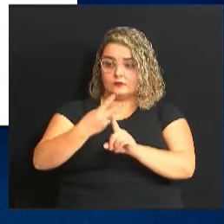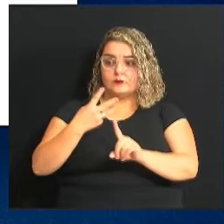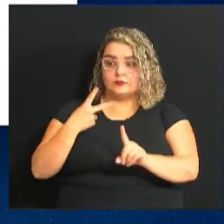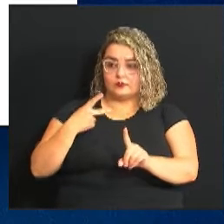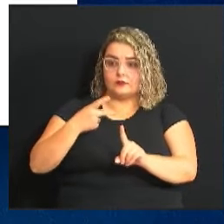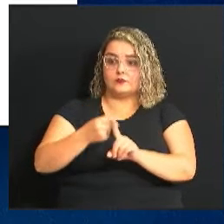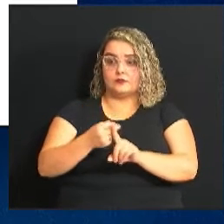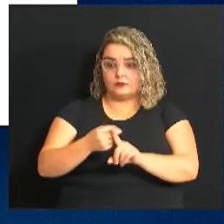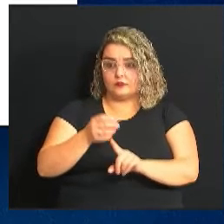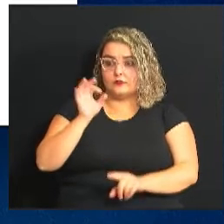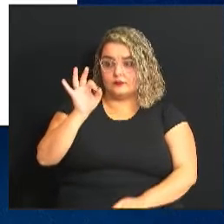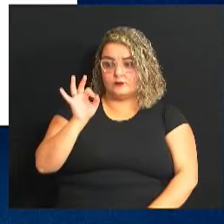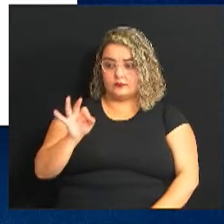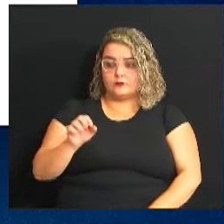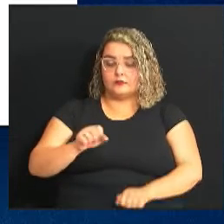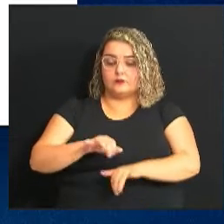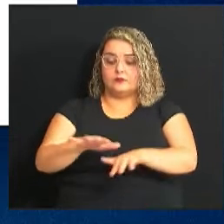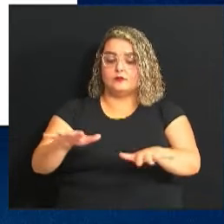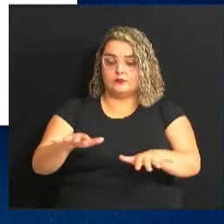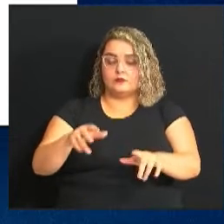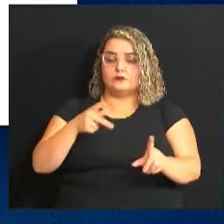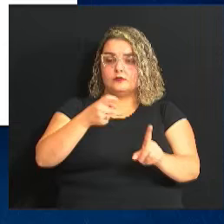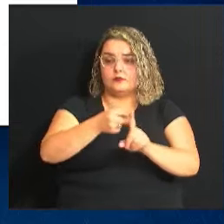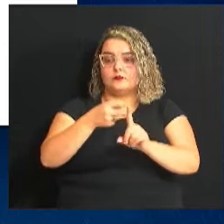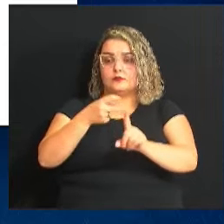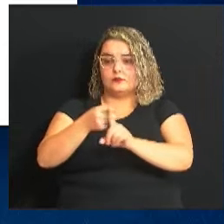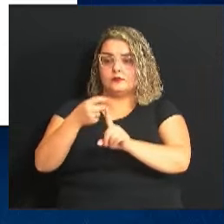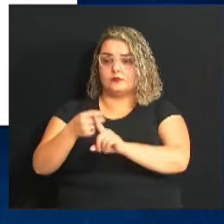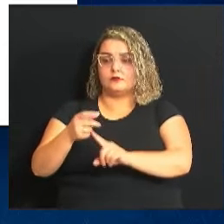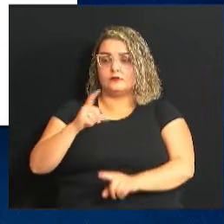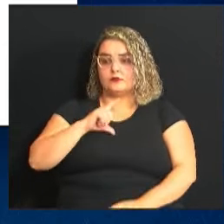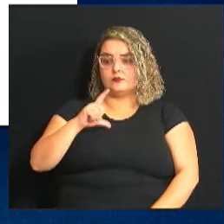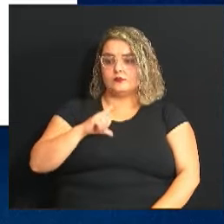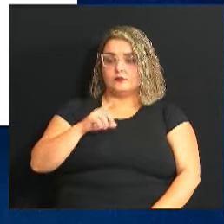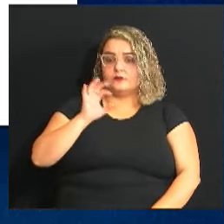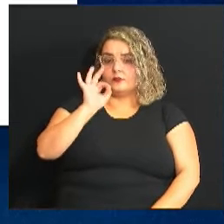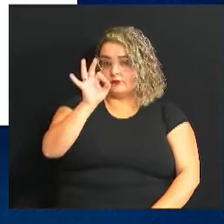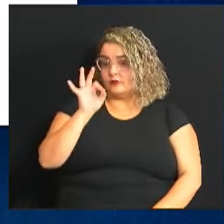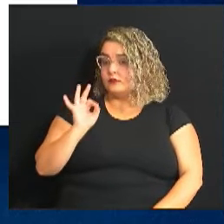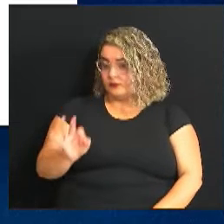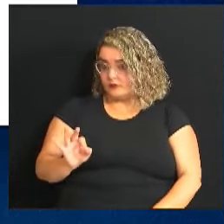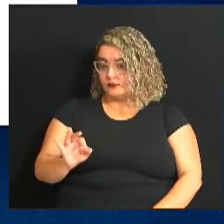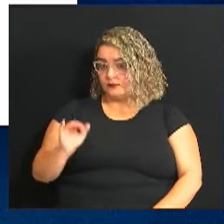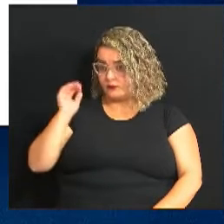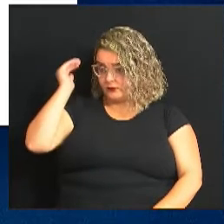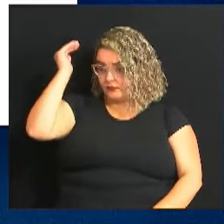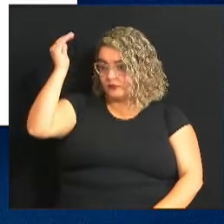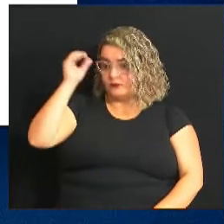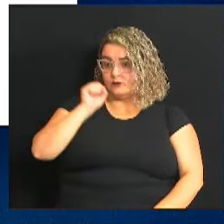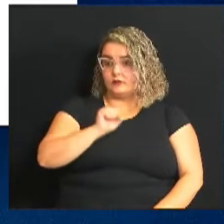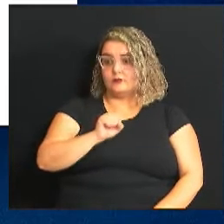a taxa de cobertura. Olha, a gente tem uma taxa na população adulta de